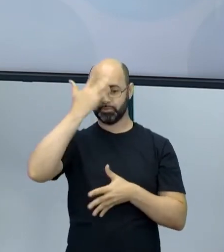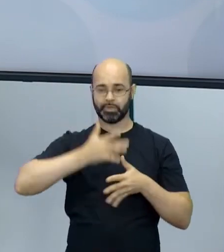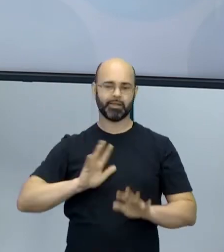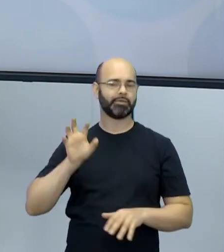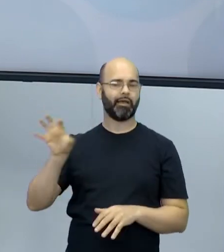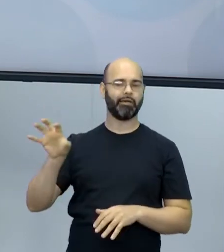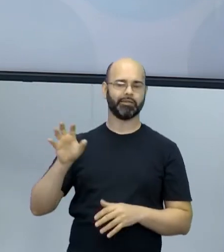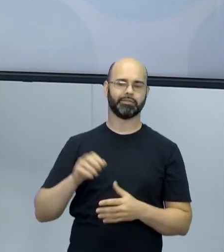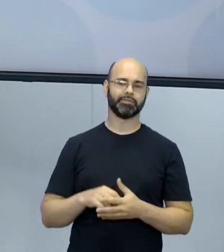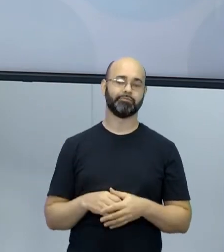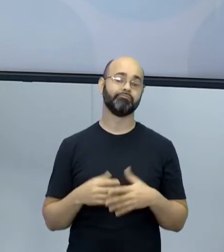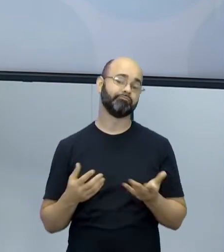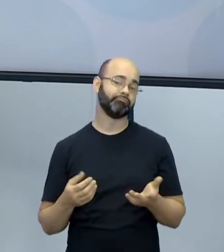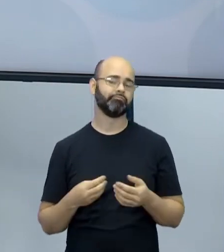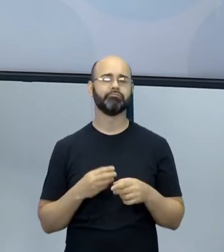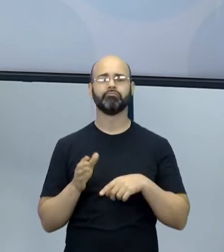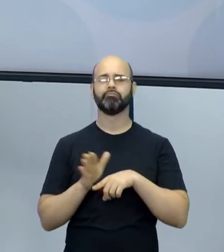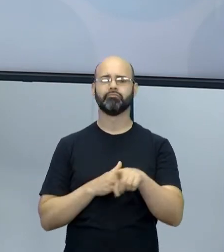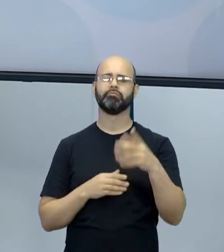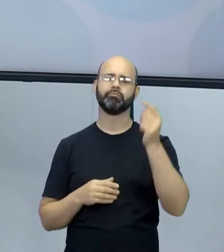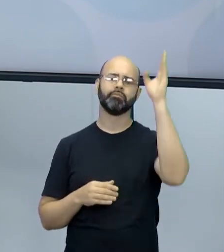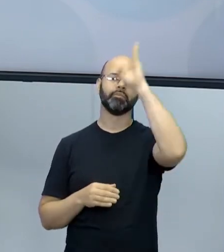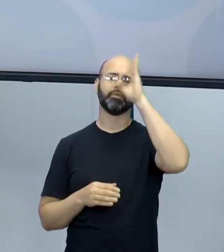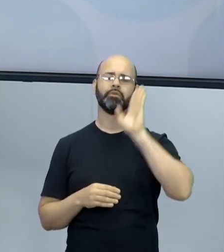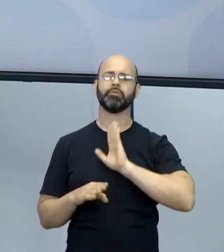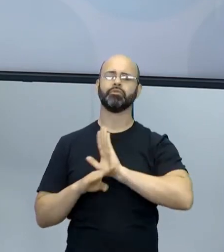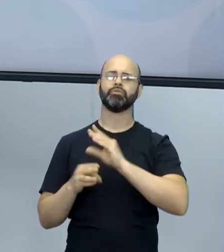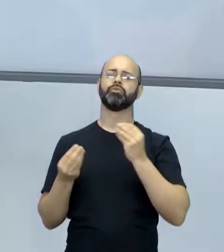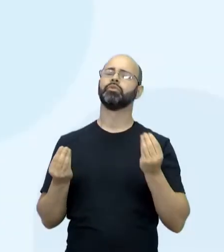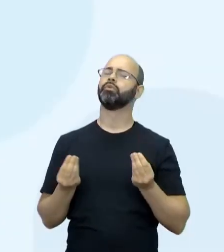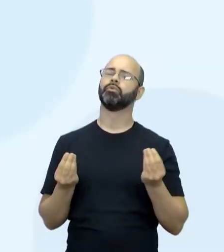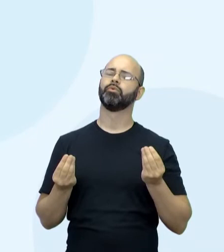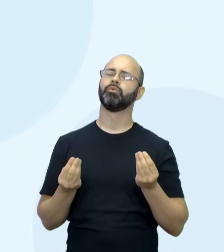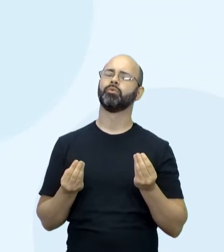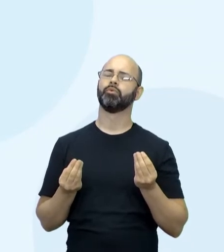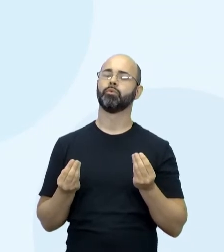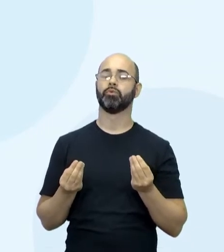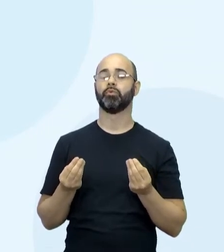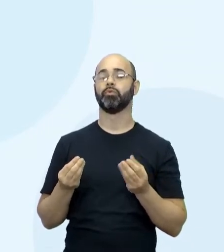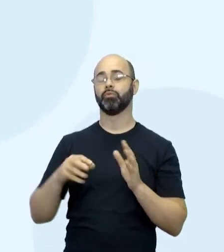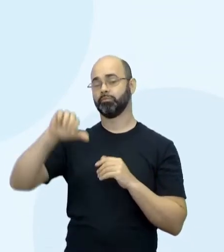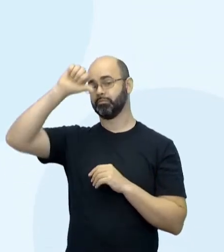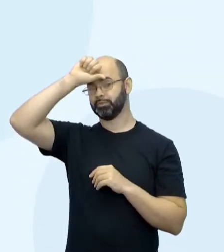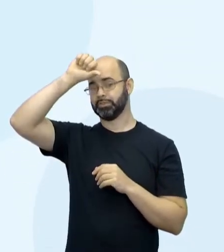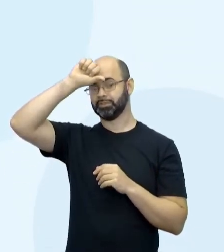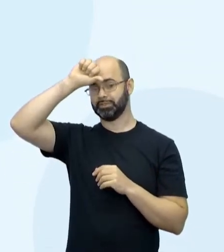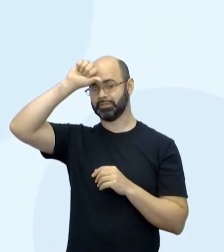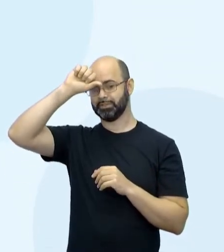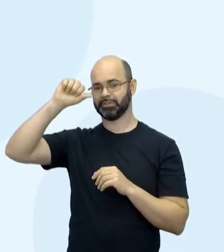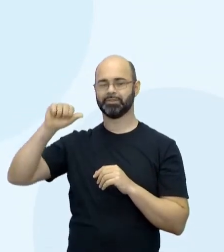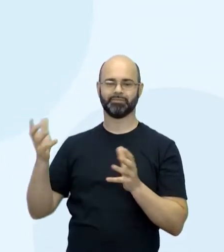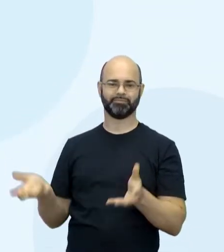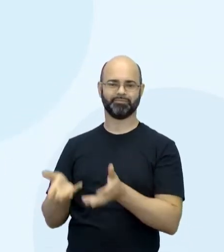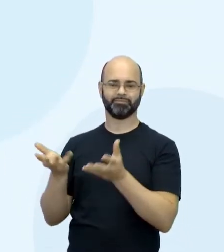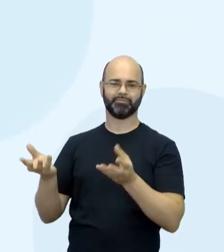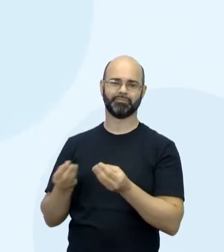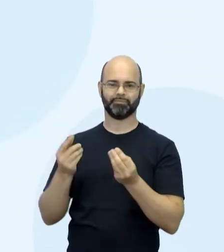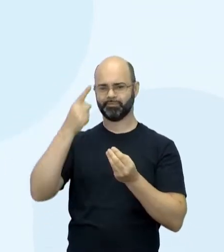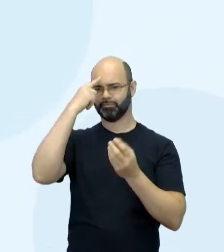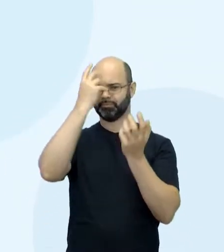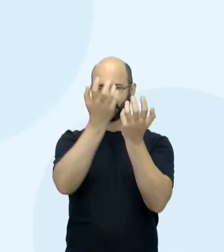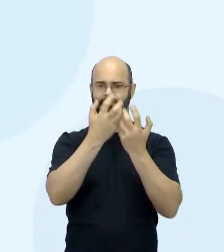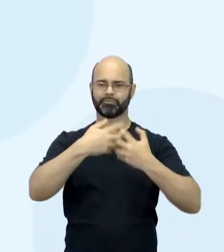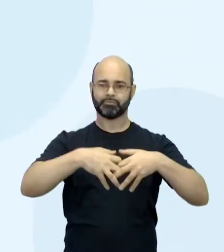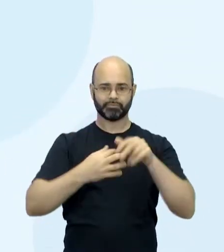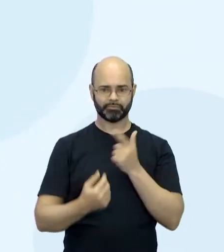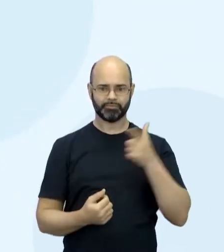ali. Como o cinema colabora na construção e na destruição desses estereótipos? Reflitam sobre isso.